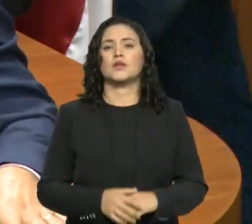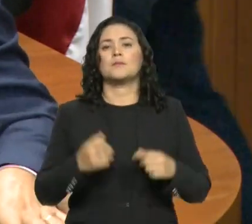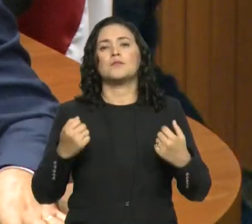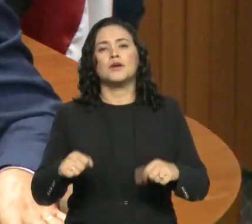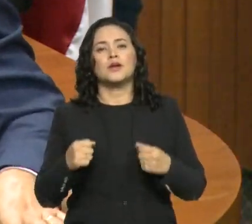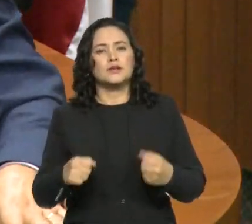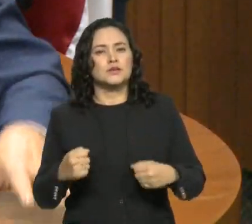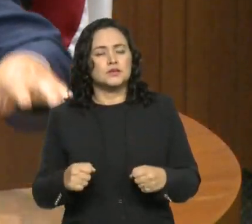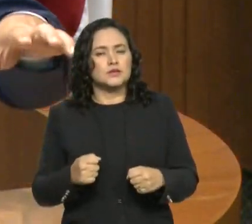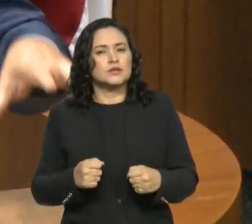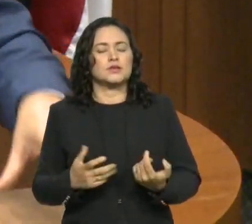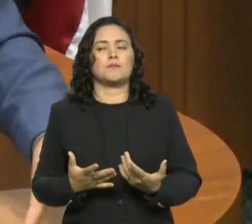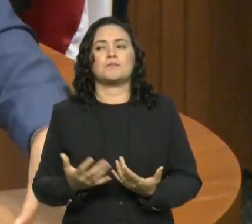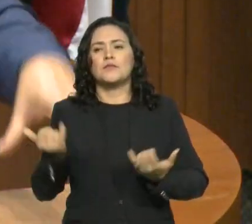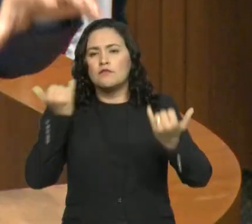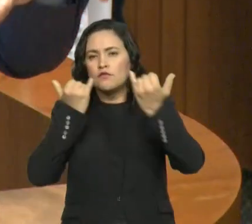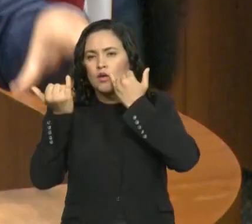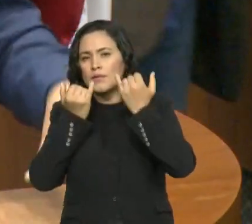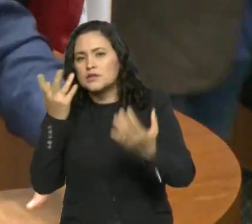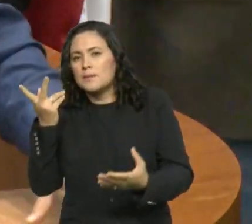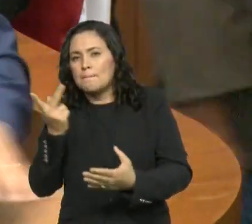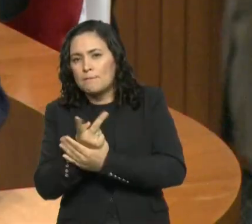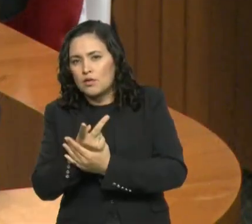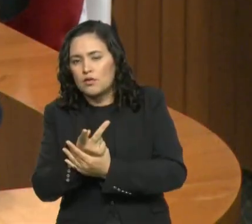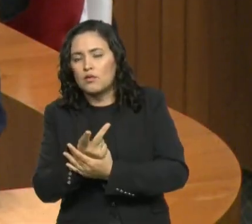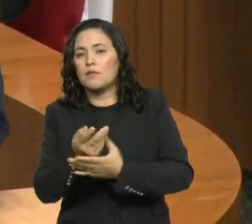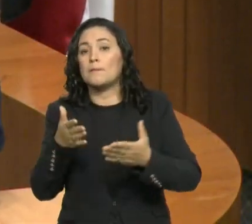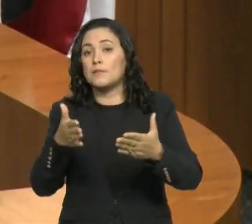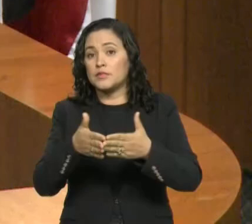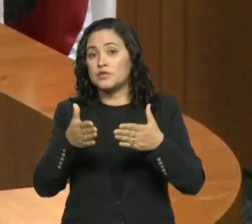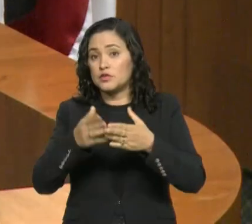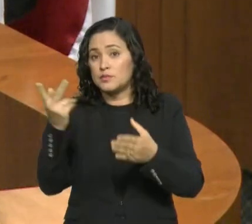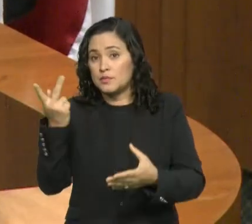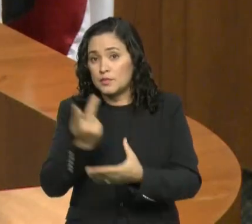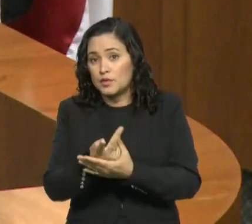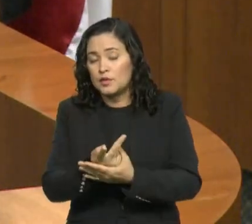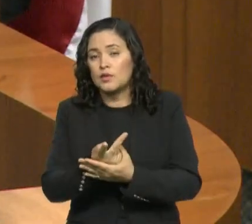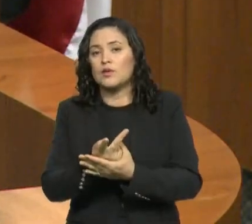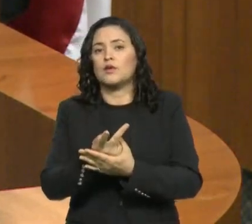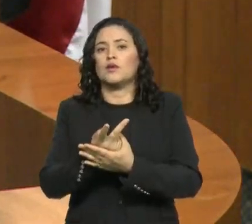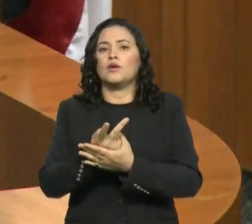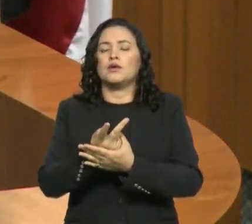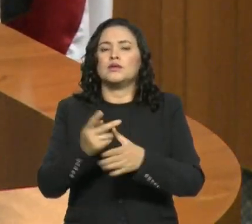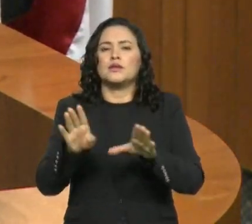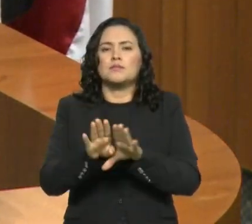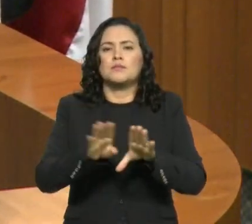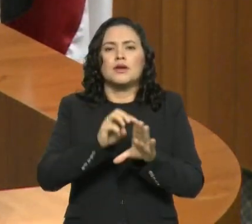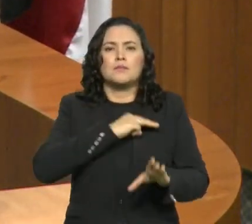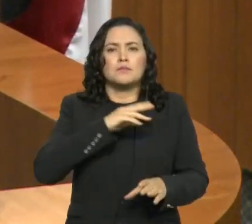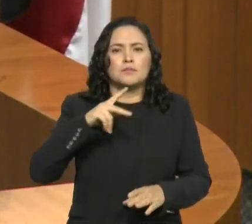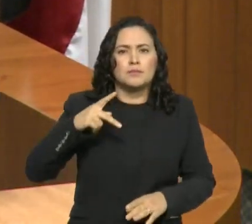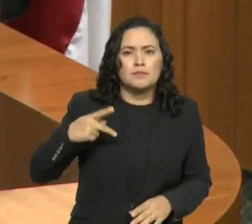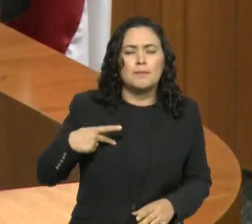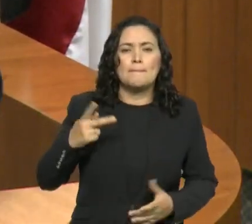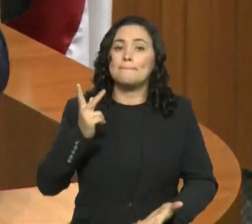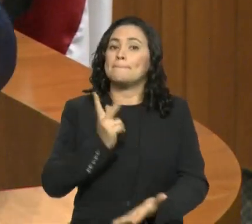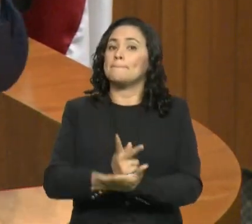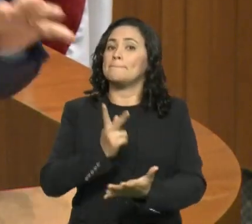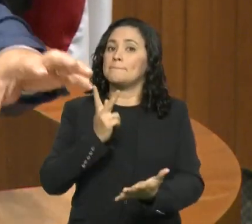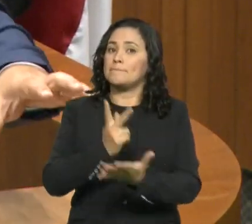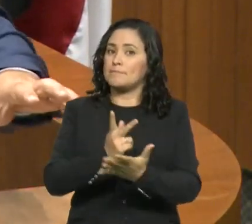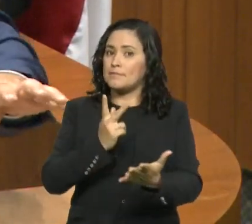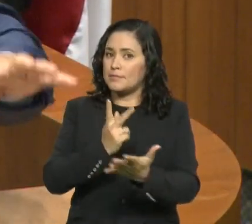pedir, Ricardo, o mesmo empenho do PROCON e do Ministério Público, o mesmo empenho